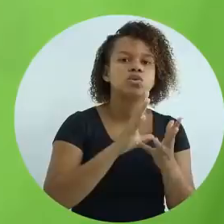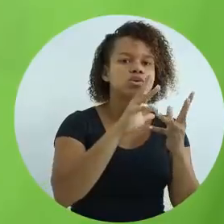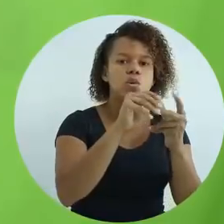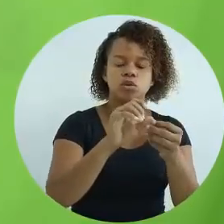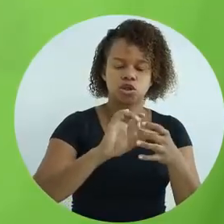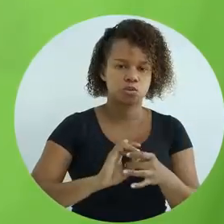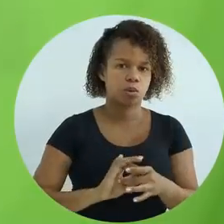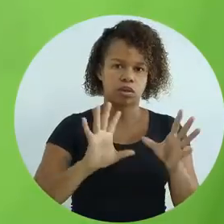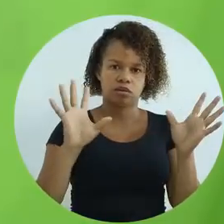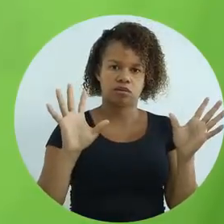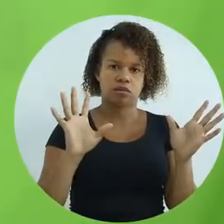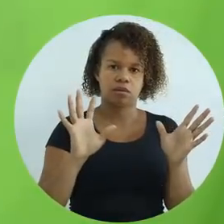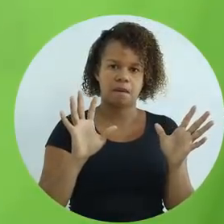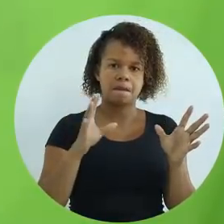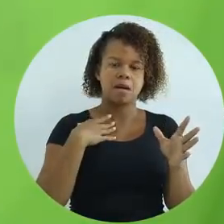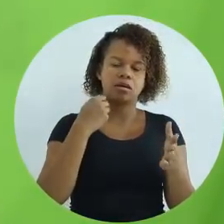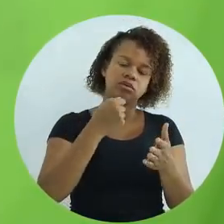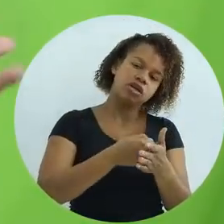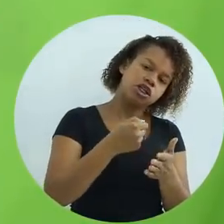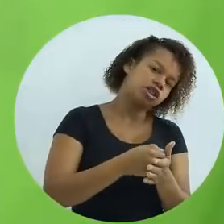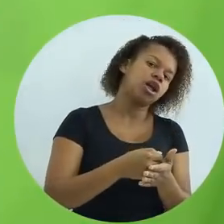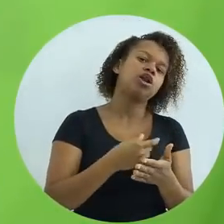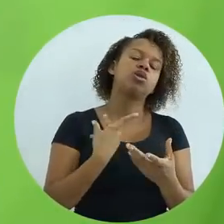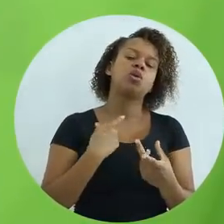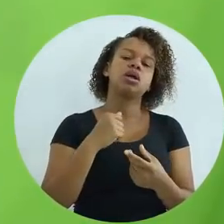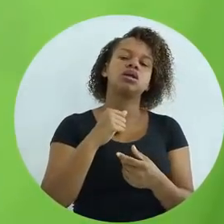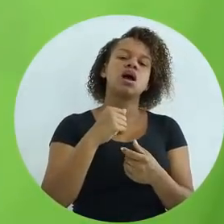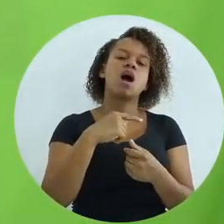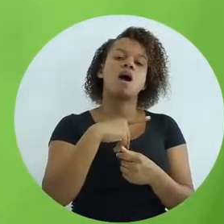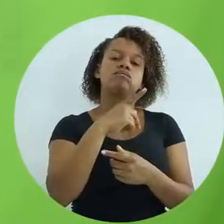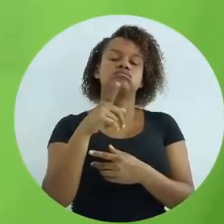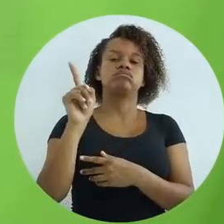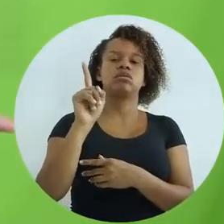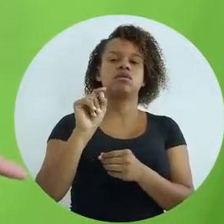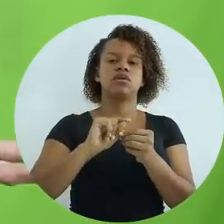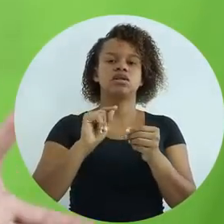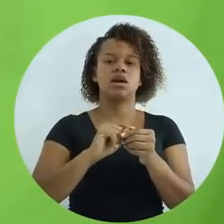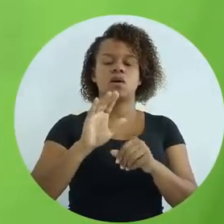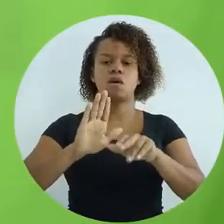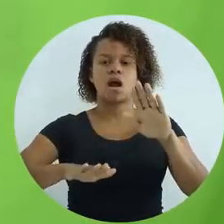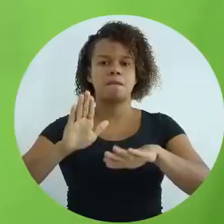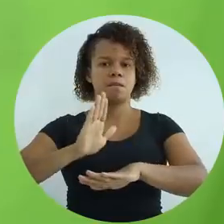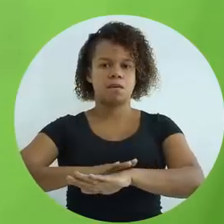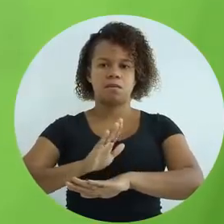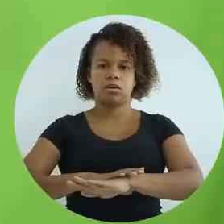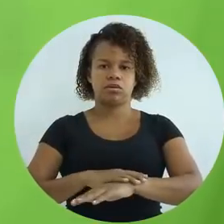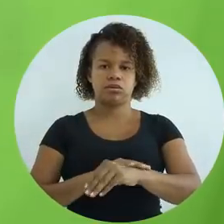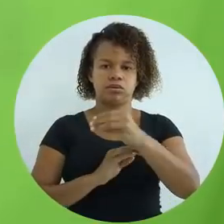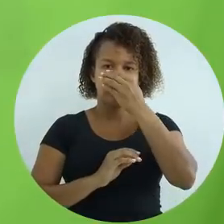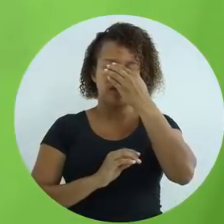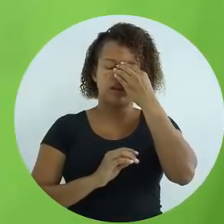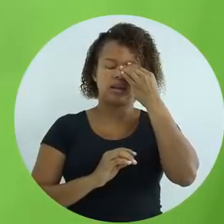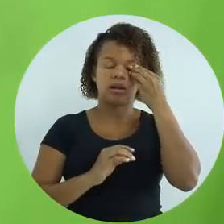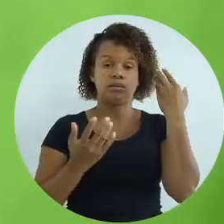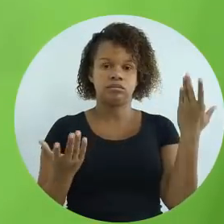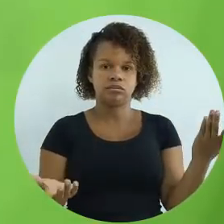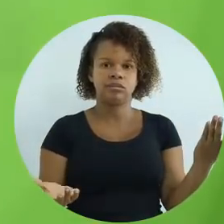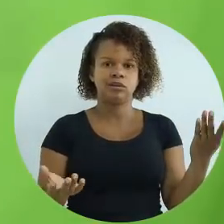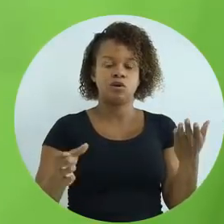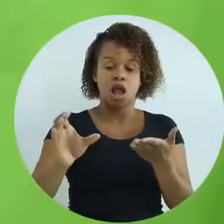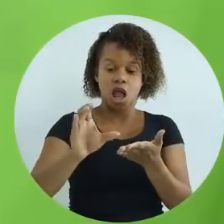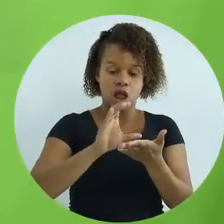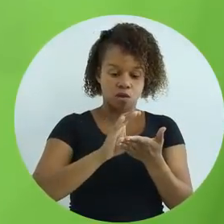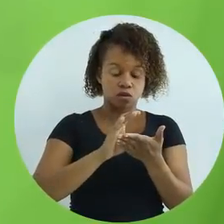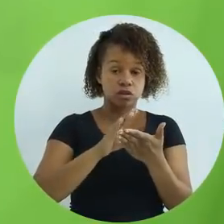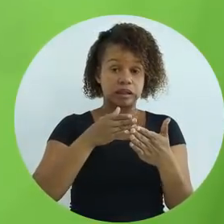mundo disponíveis para investir em todas as operações que elas quiserem a qualquer momento. Isso não é uma realidade. Os recursos